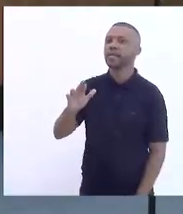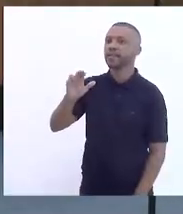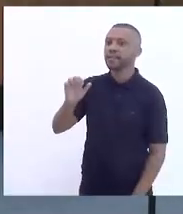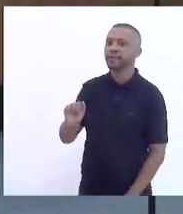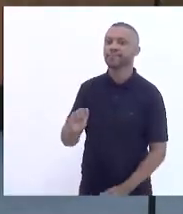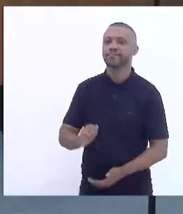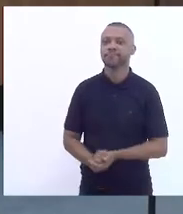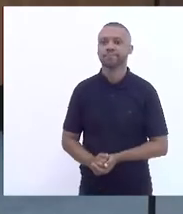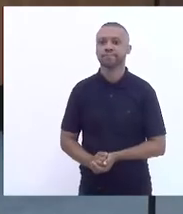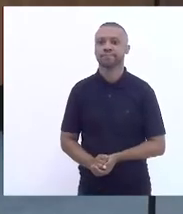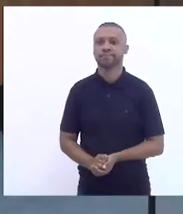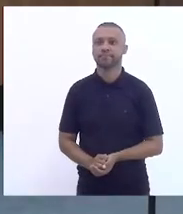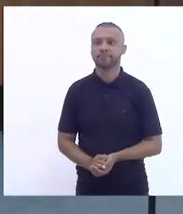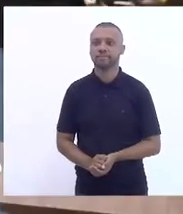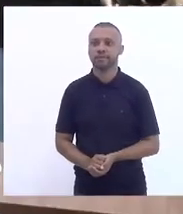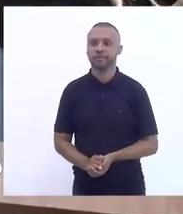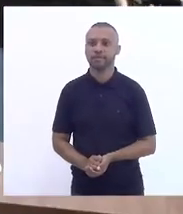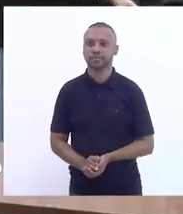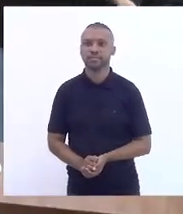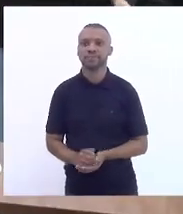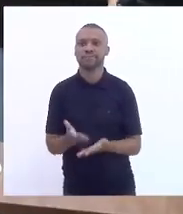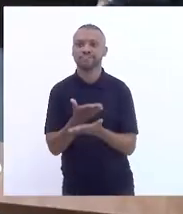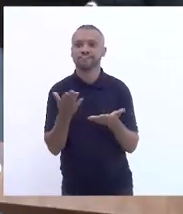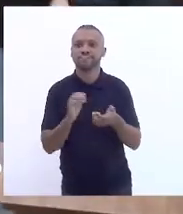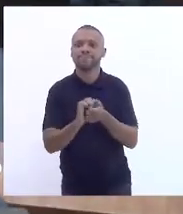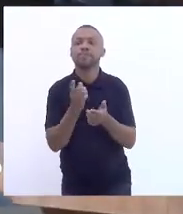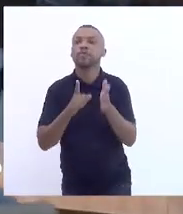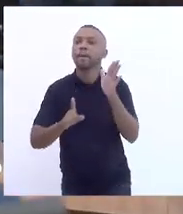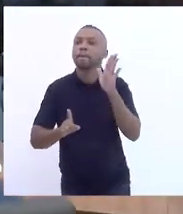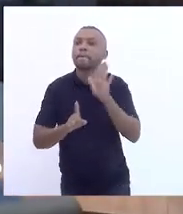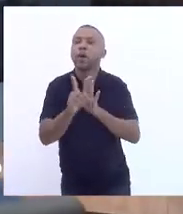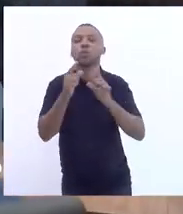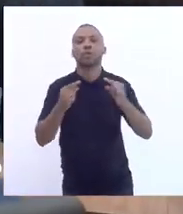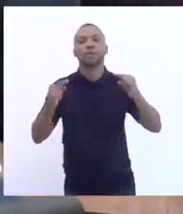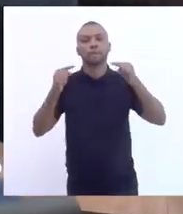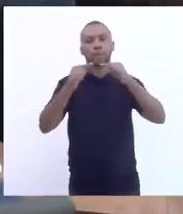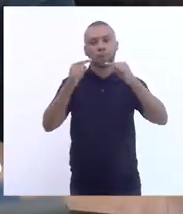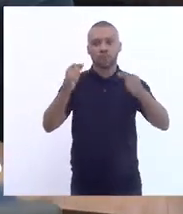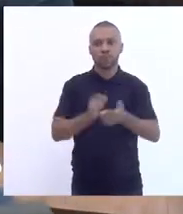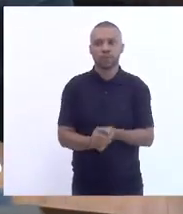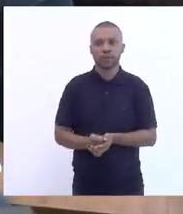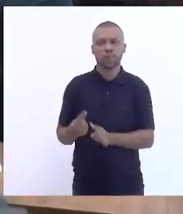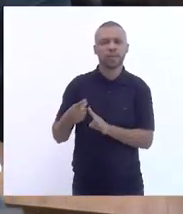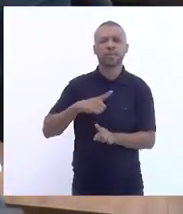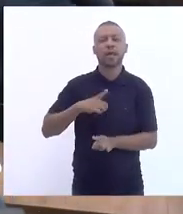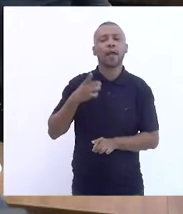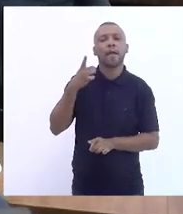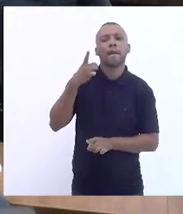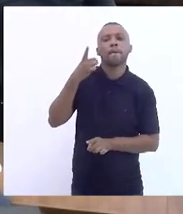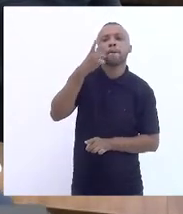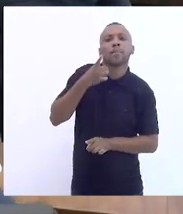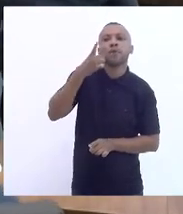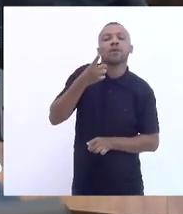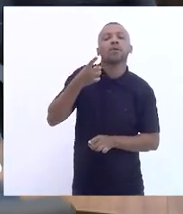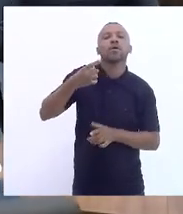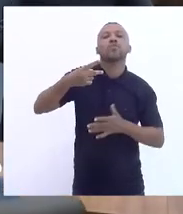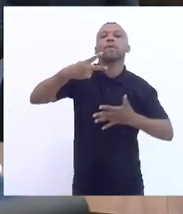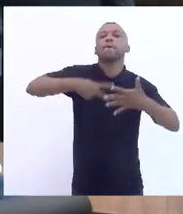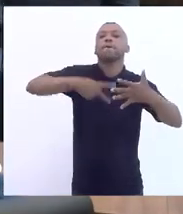companheira fez uma umas nas companheiros fez uma pergunta pertinente Porque que só tem parlamentar do PSOL